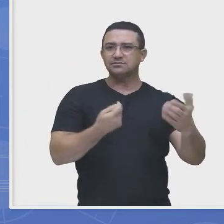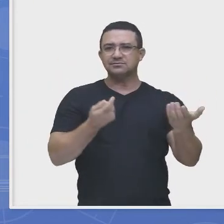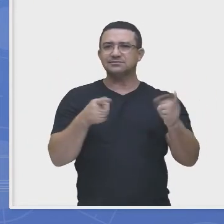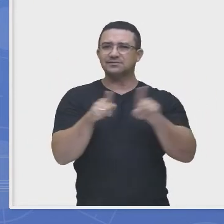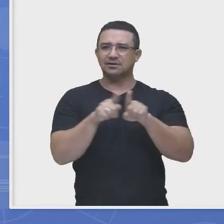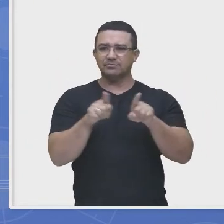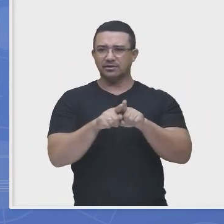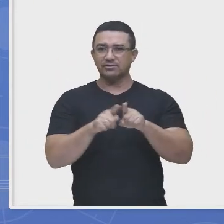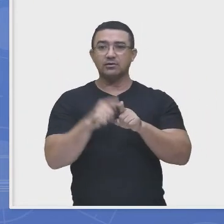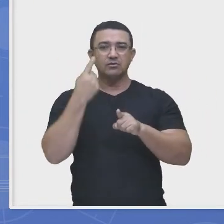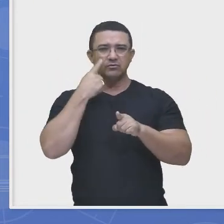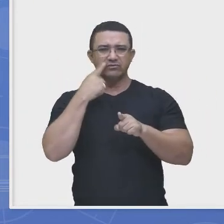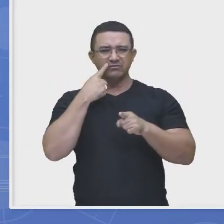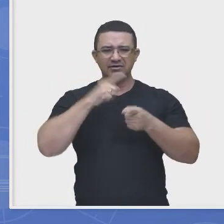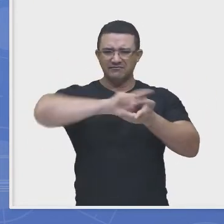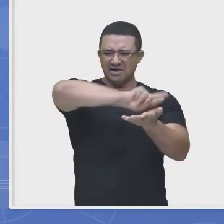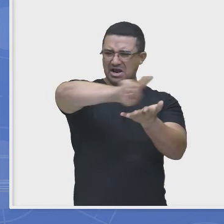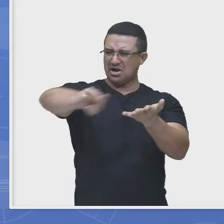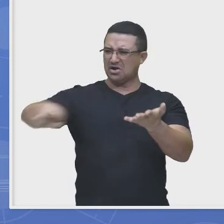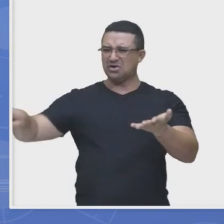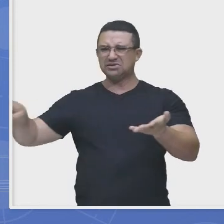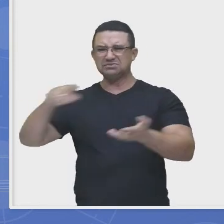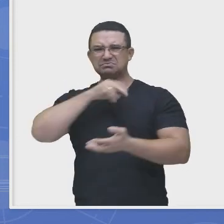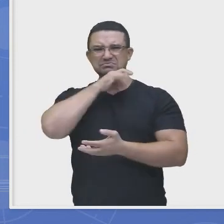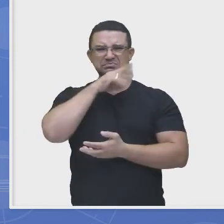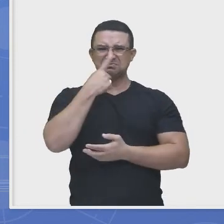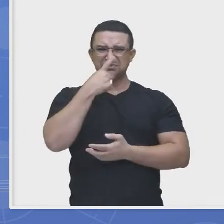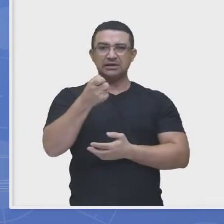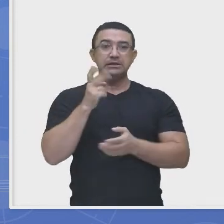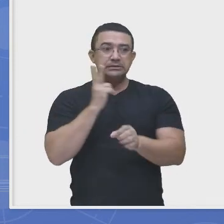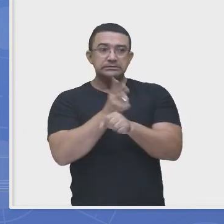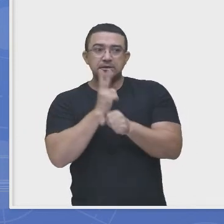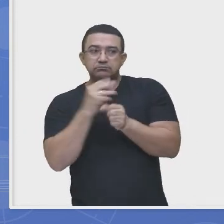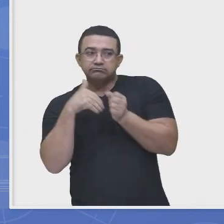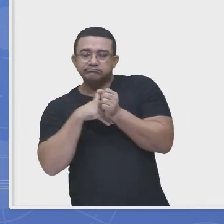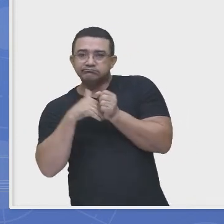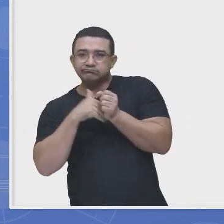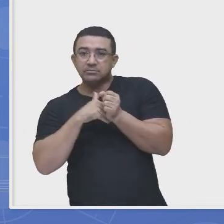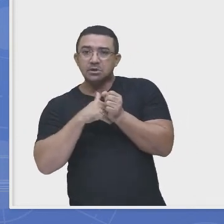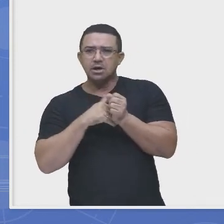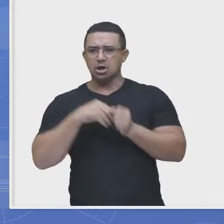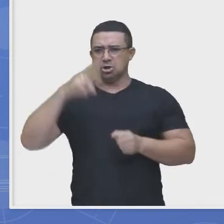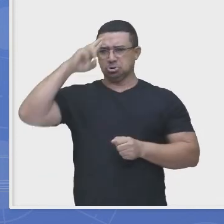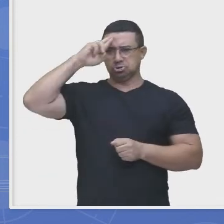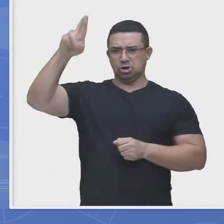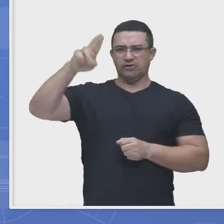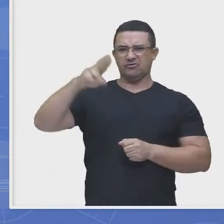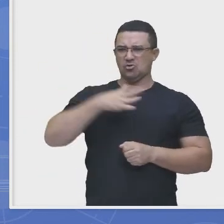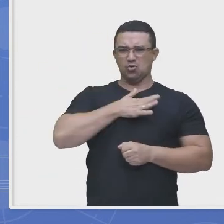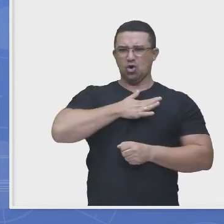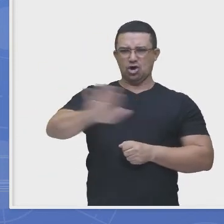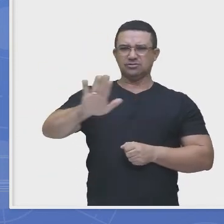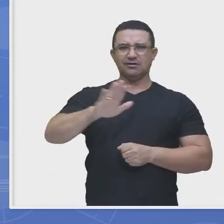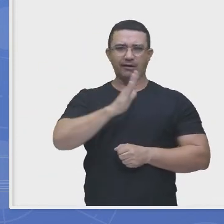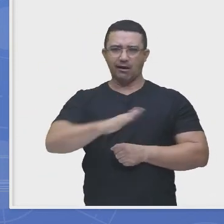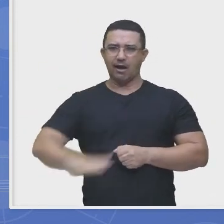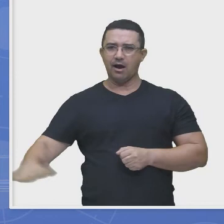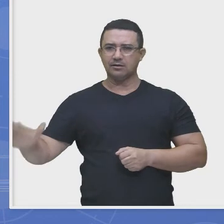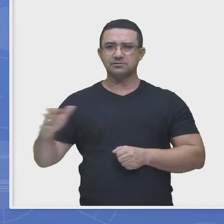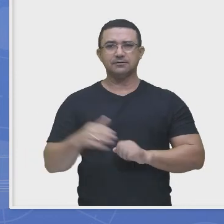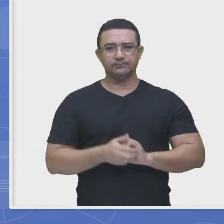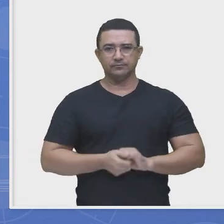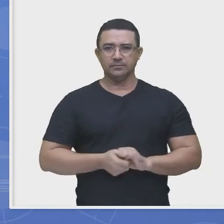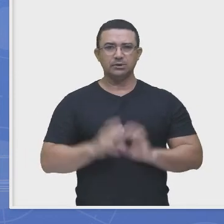e trapos imundos. Sempre escondida, que a patroa não gostava de crianças, e tudo se esvaiu